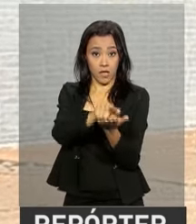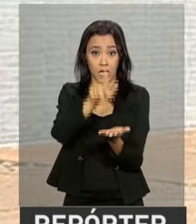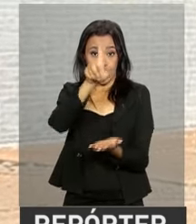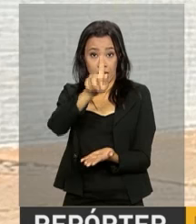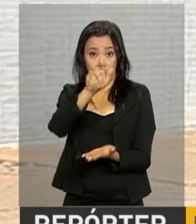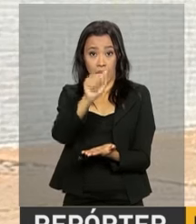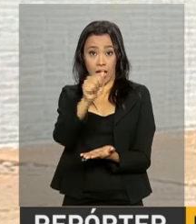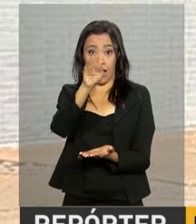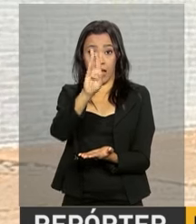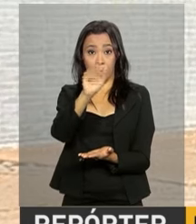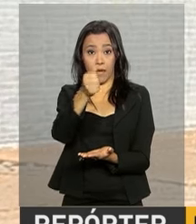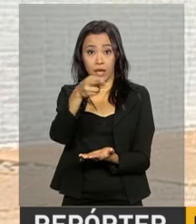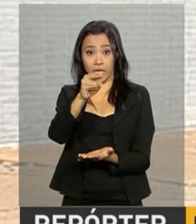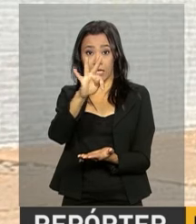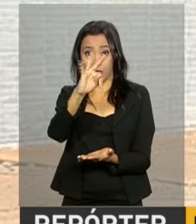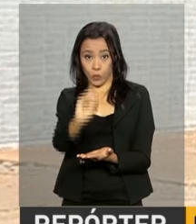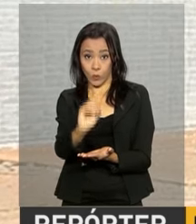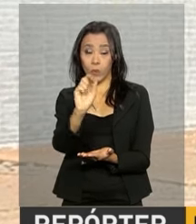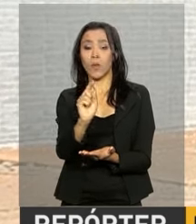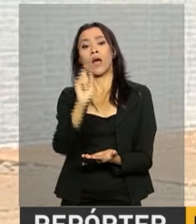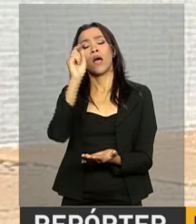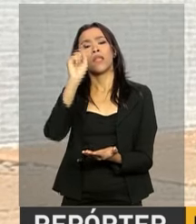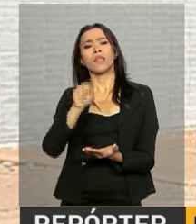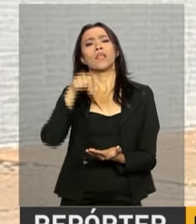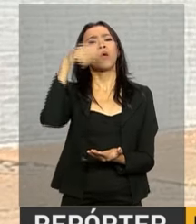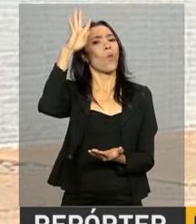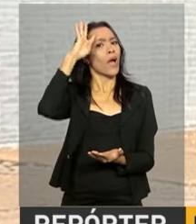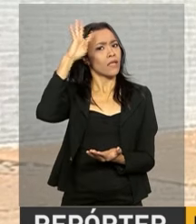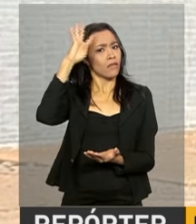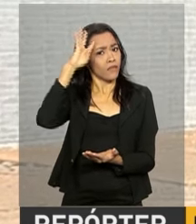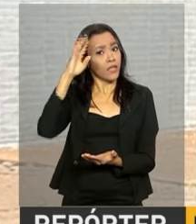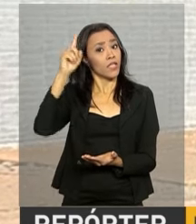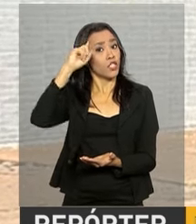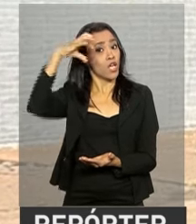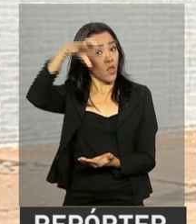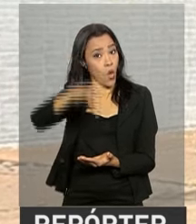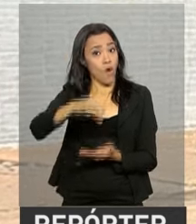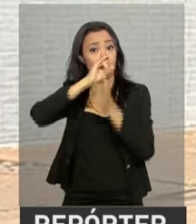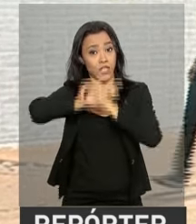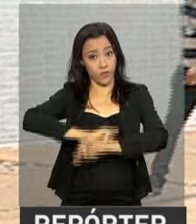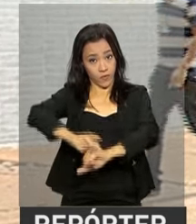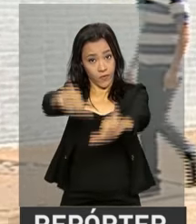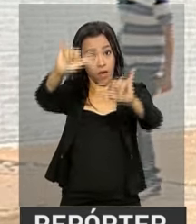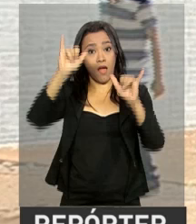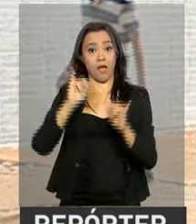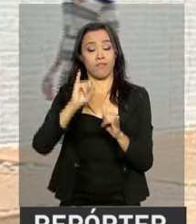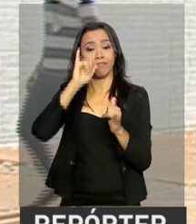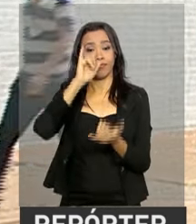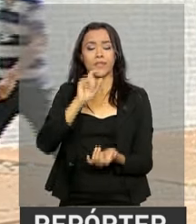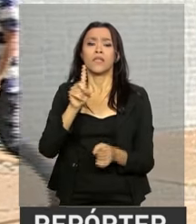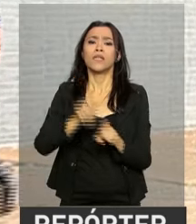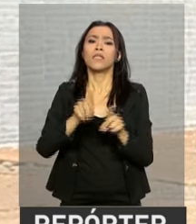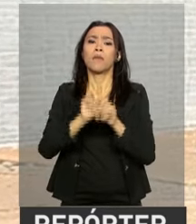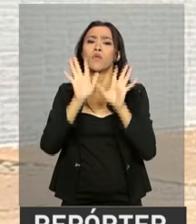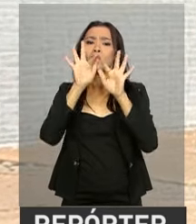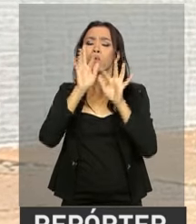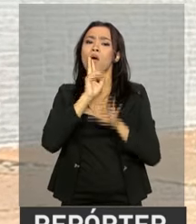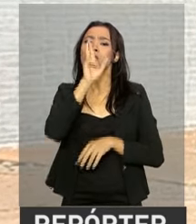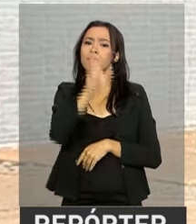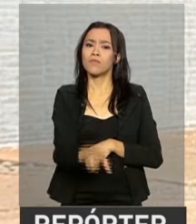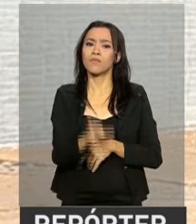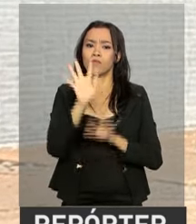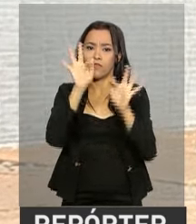ser divulgado depois de amanhã, quarta-feira, dia 9. E o resultado final do Enem sai no dia 19